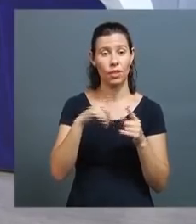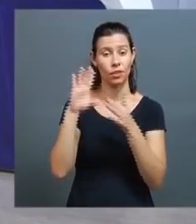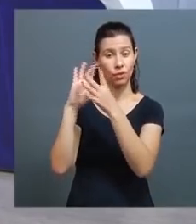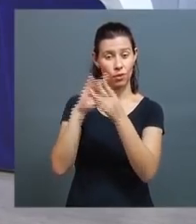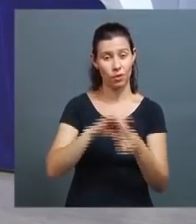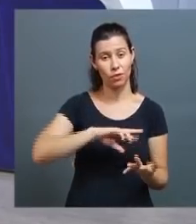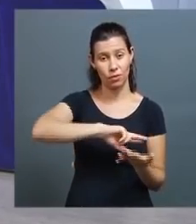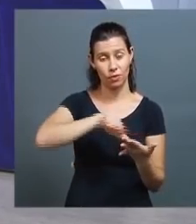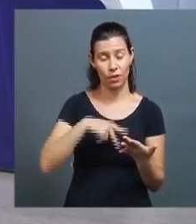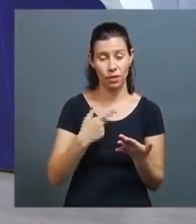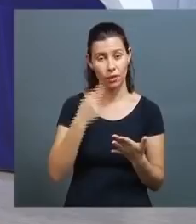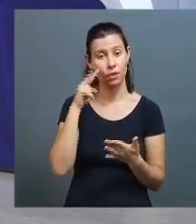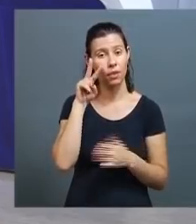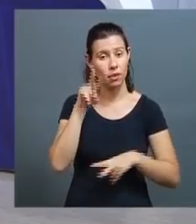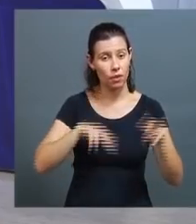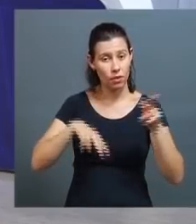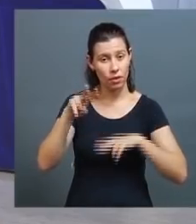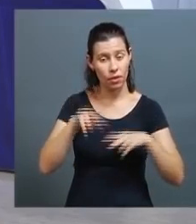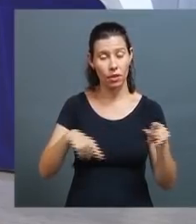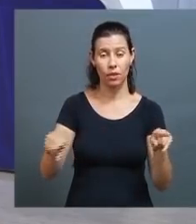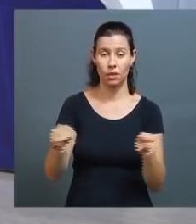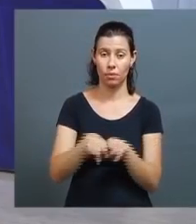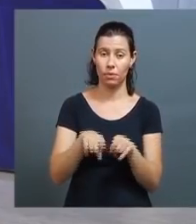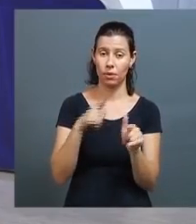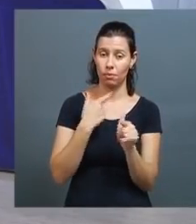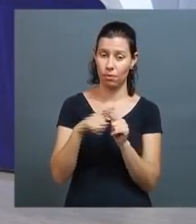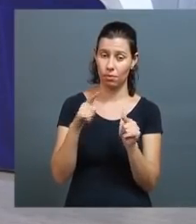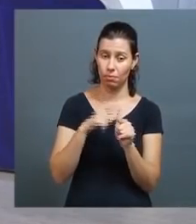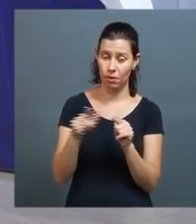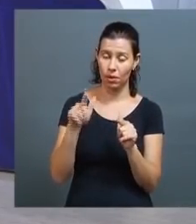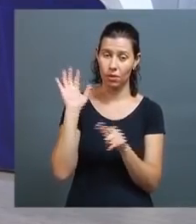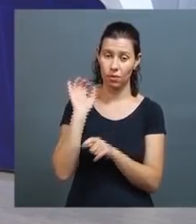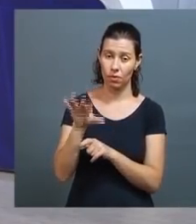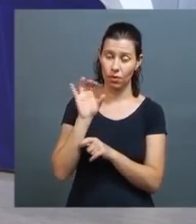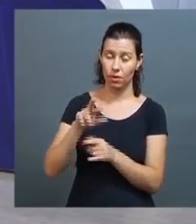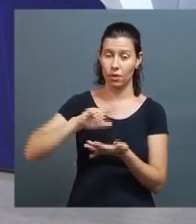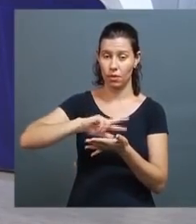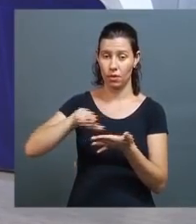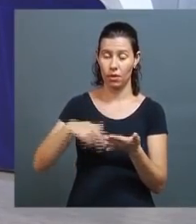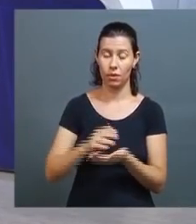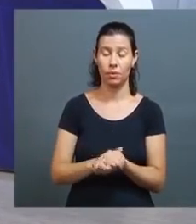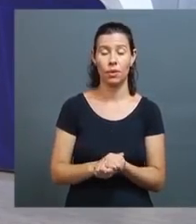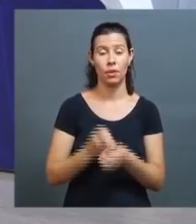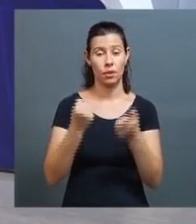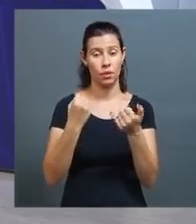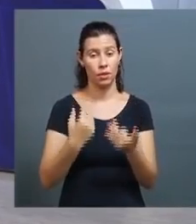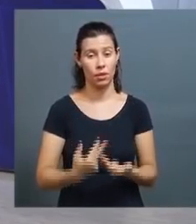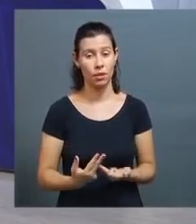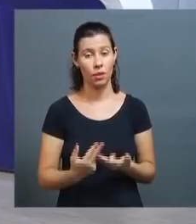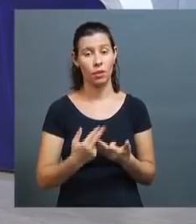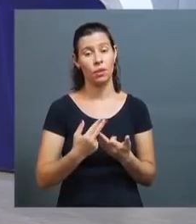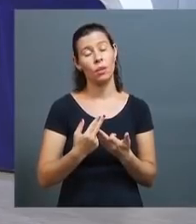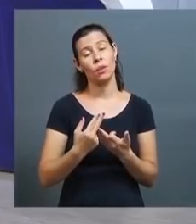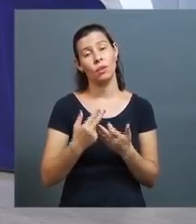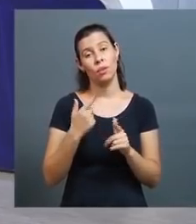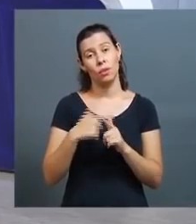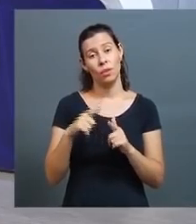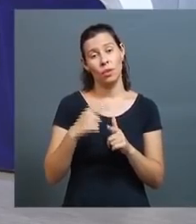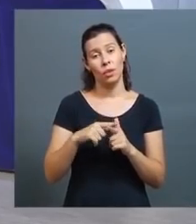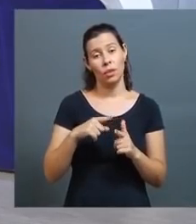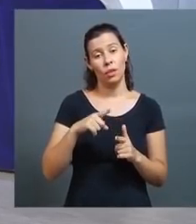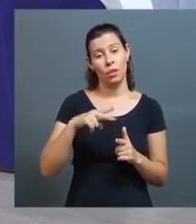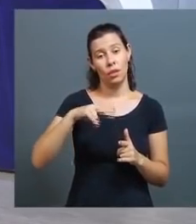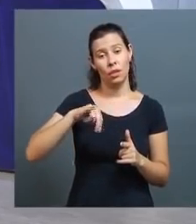pelas causas que são diversas, que são múltiplas, né? E falando dessas causas, né, doutora Nívia, tem algumas que a gente pode apontar